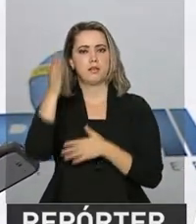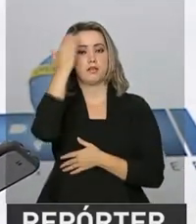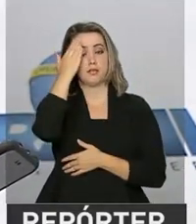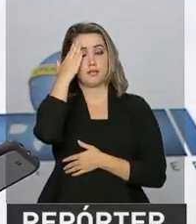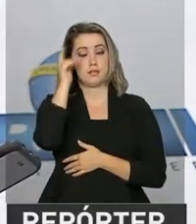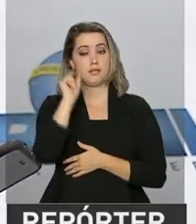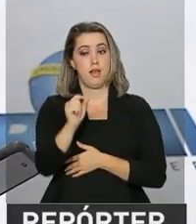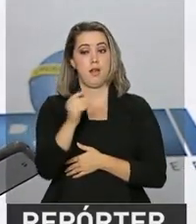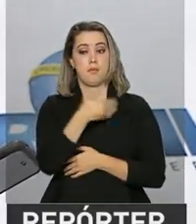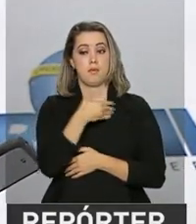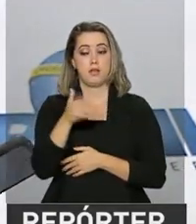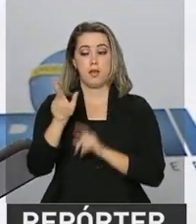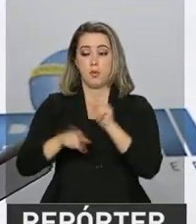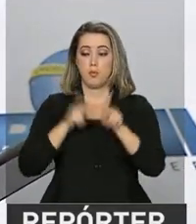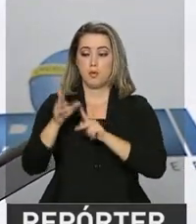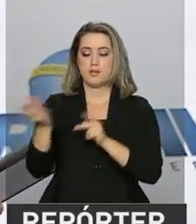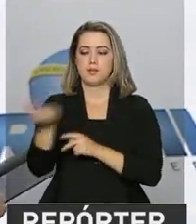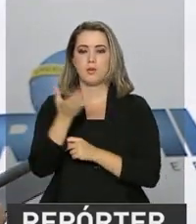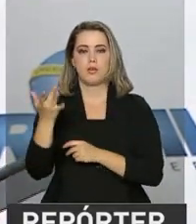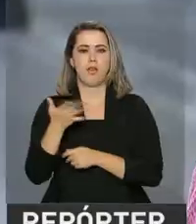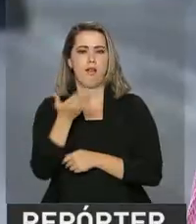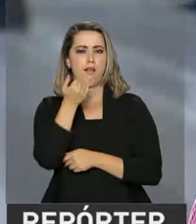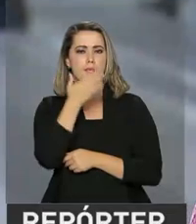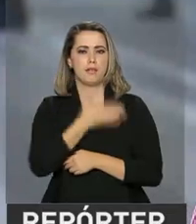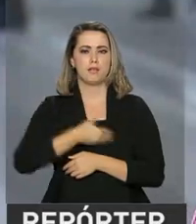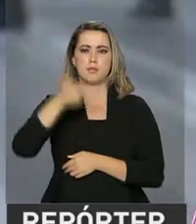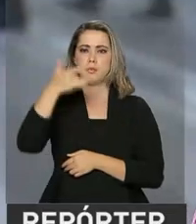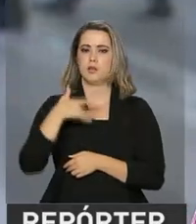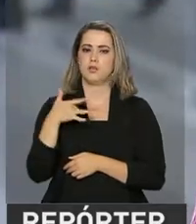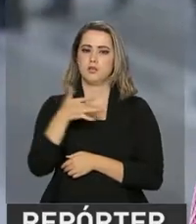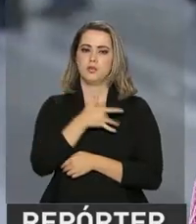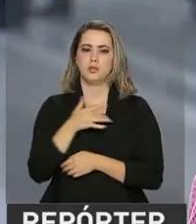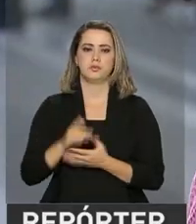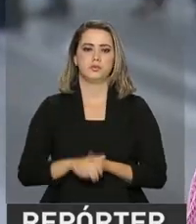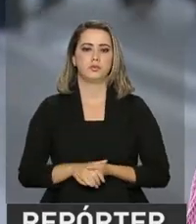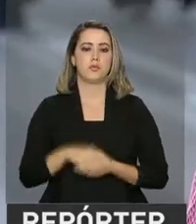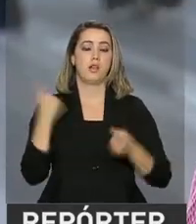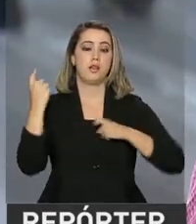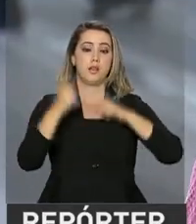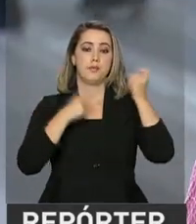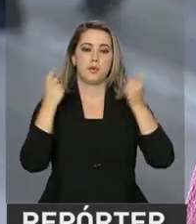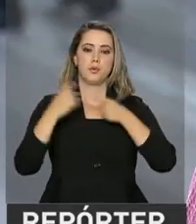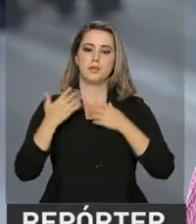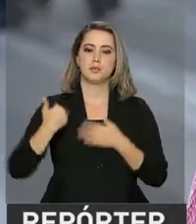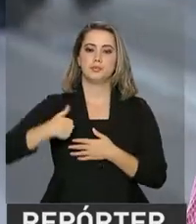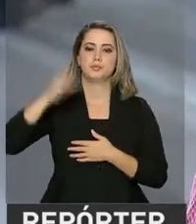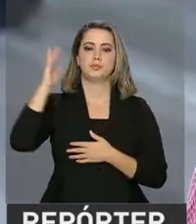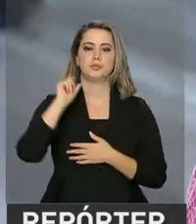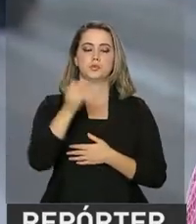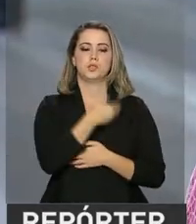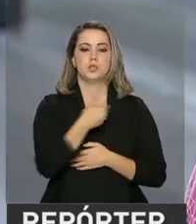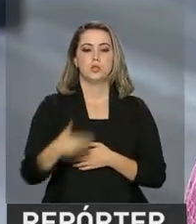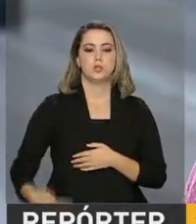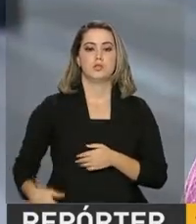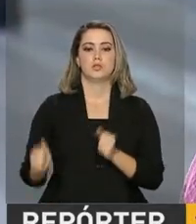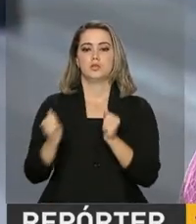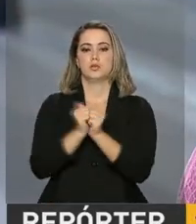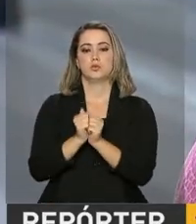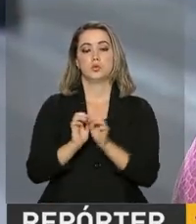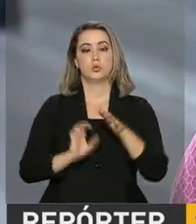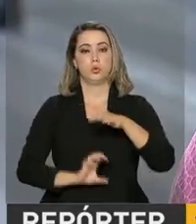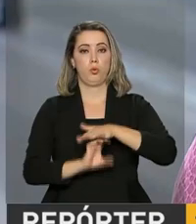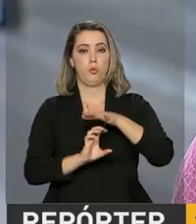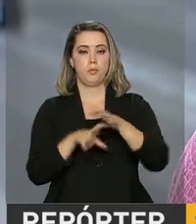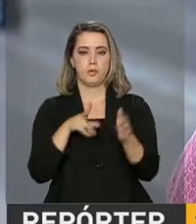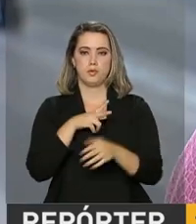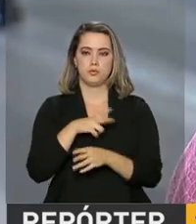que o mercado quer alimentos mais saudáveis e a preocupação com a saúde vai além. Governo, e iniciativa privada tem avançado